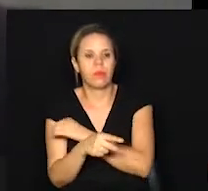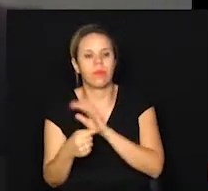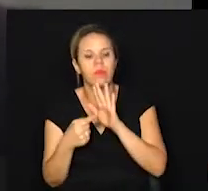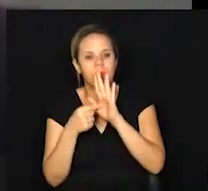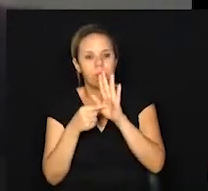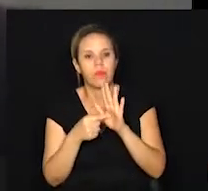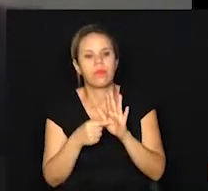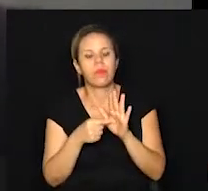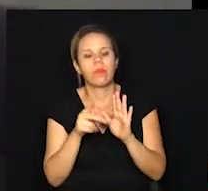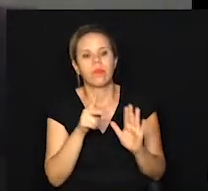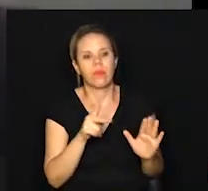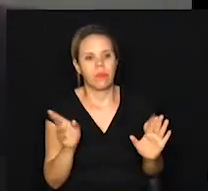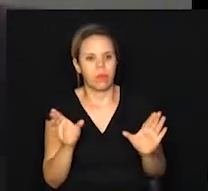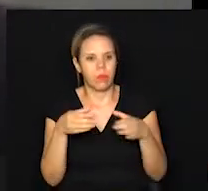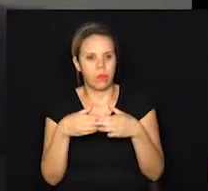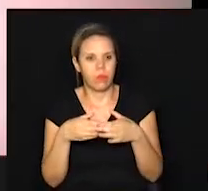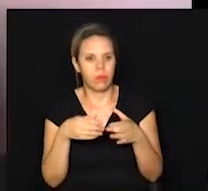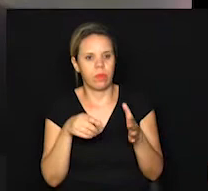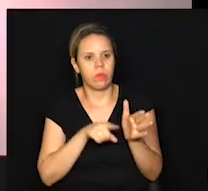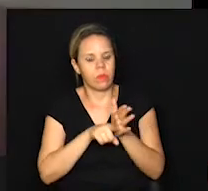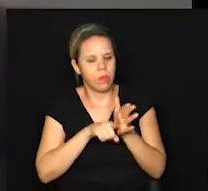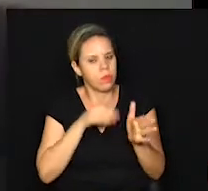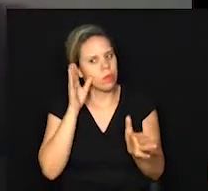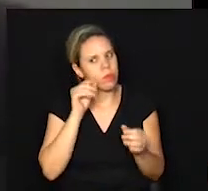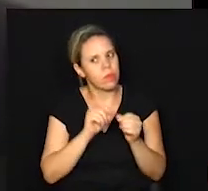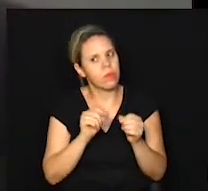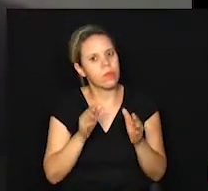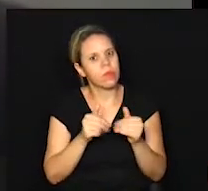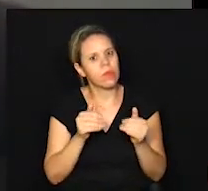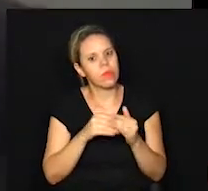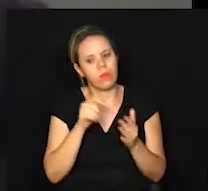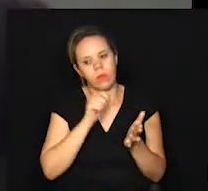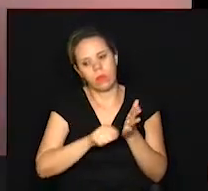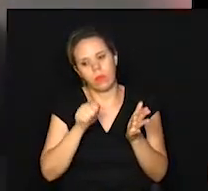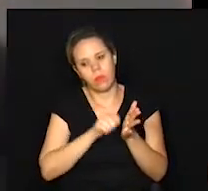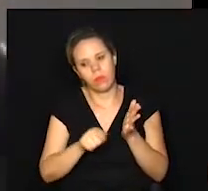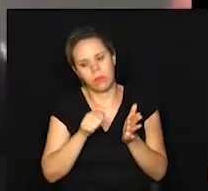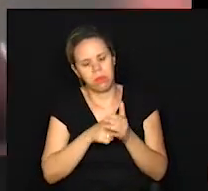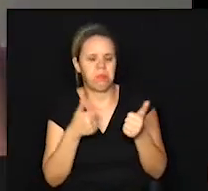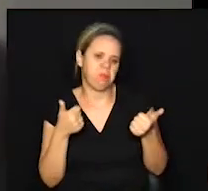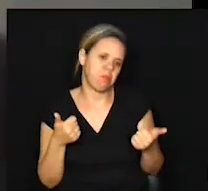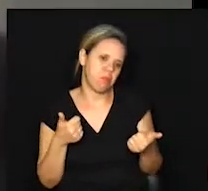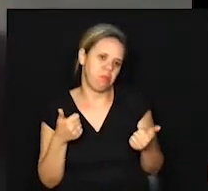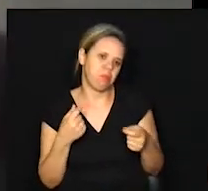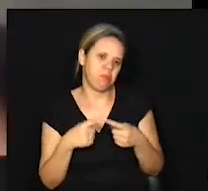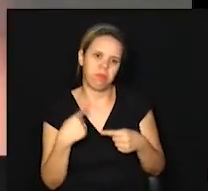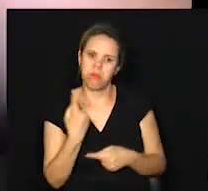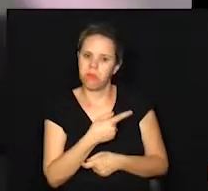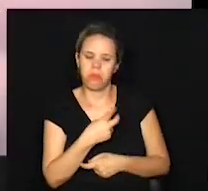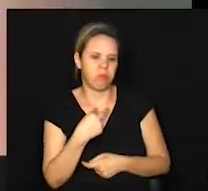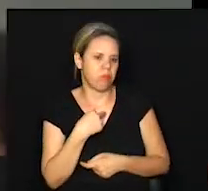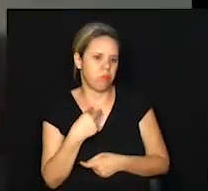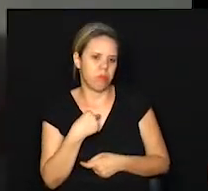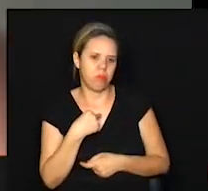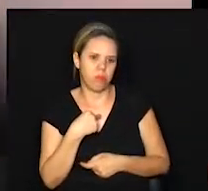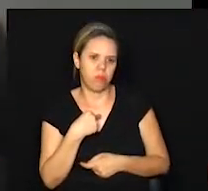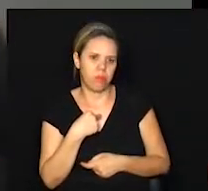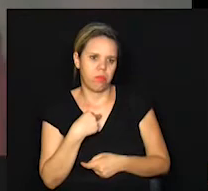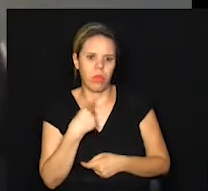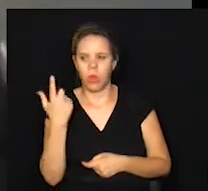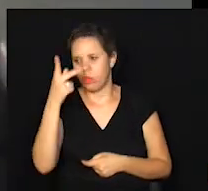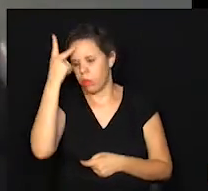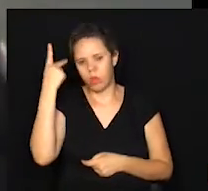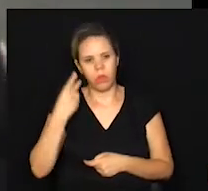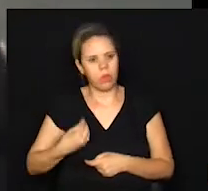comissão sindicante falou que eu deveria fazer o pedido por escrito. Falei, tudo bem, porque nós não podemos falar de terceiros aqui que não estavam